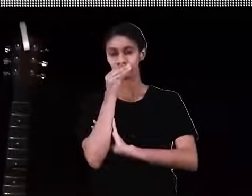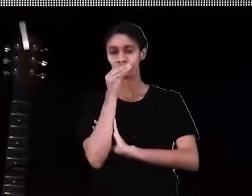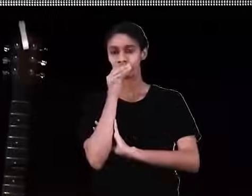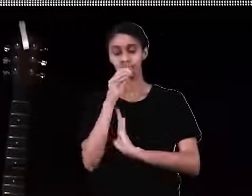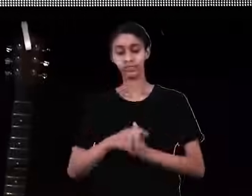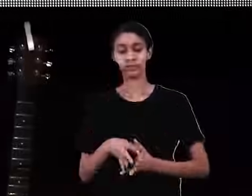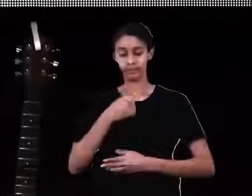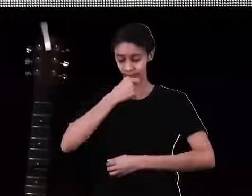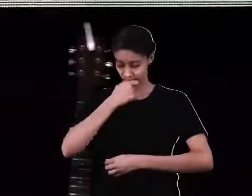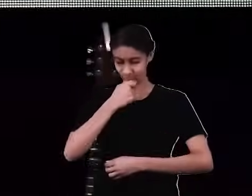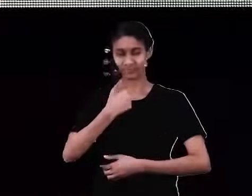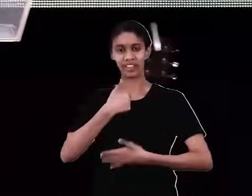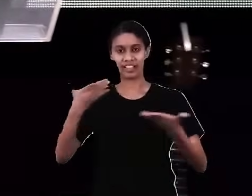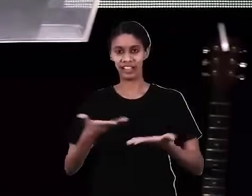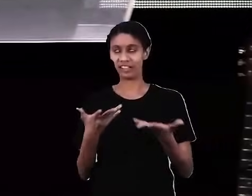Chega, deu um engasgo agora, foi ou não foi?